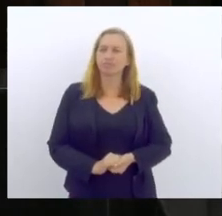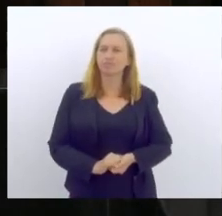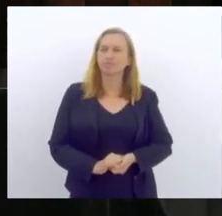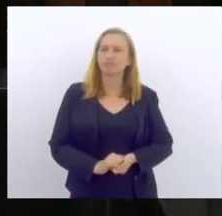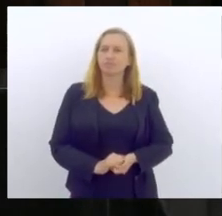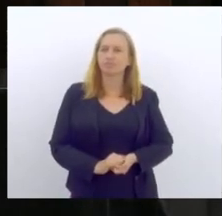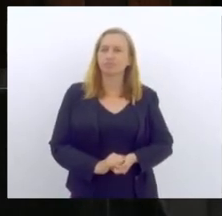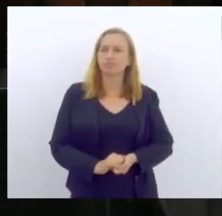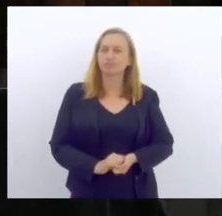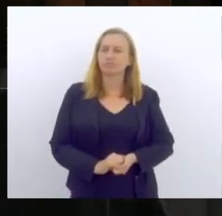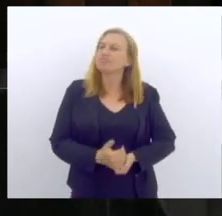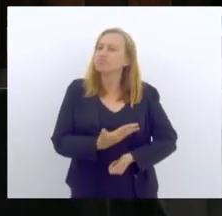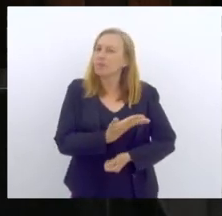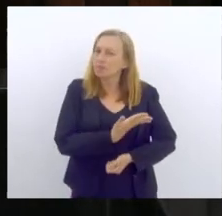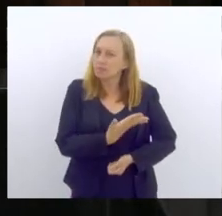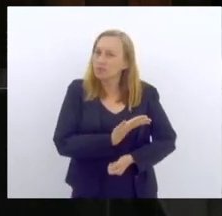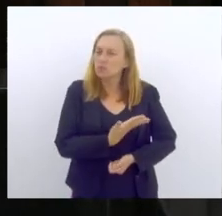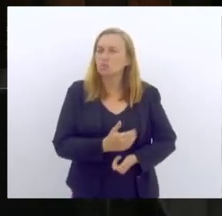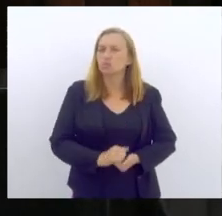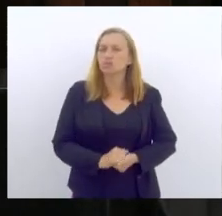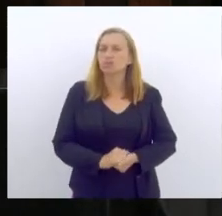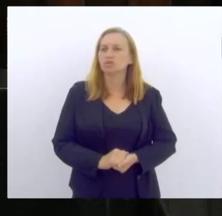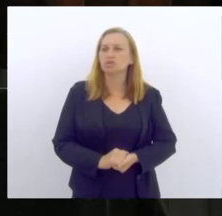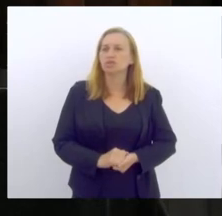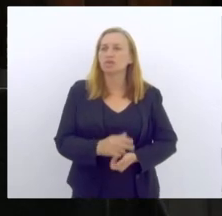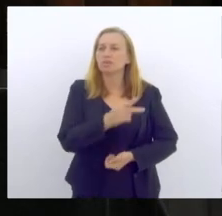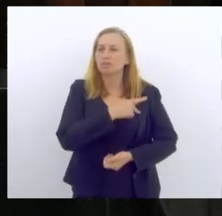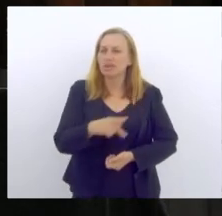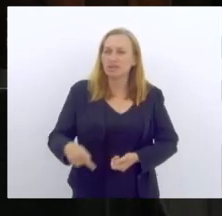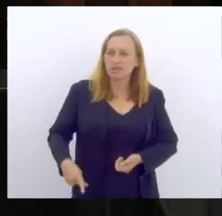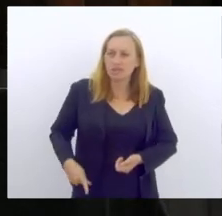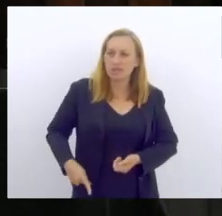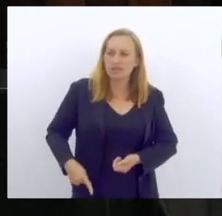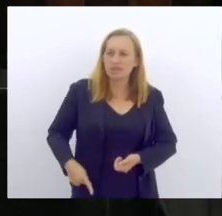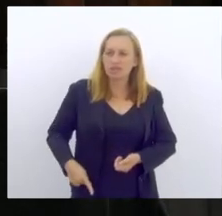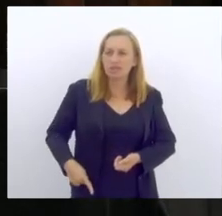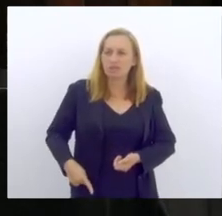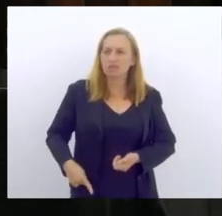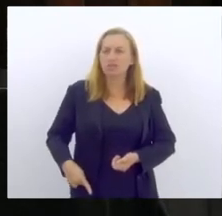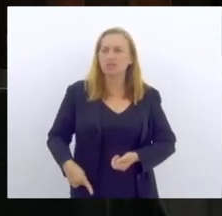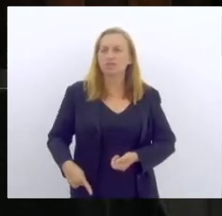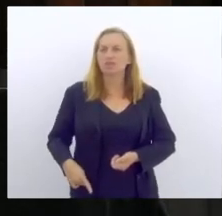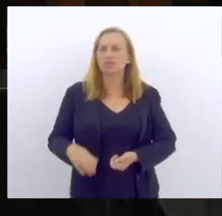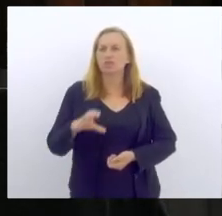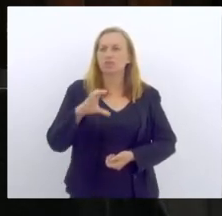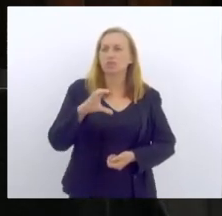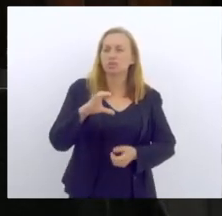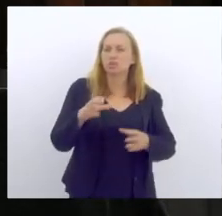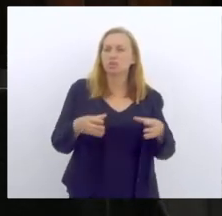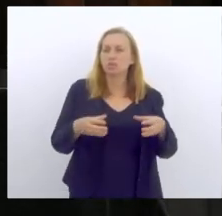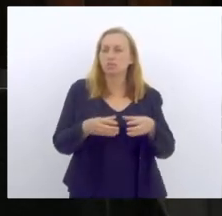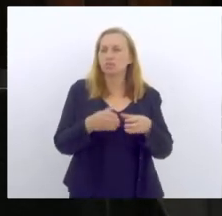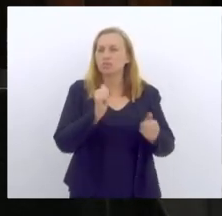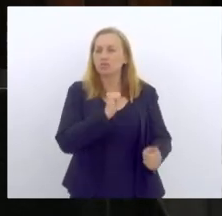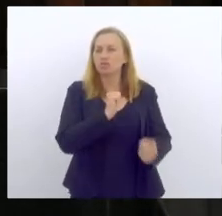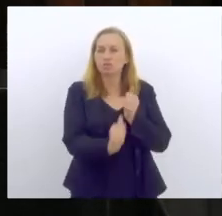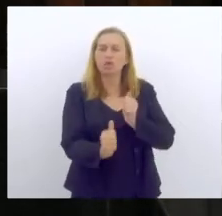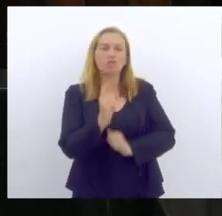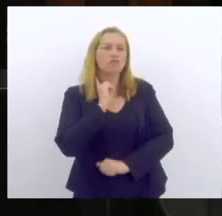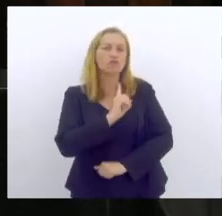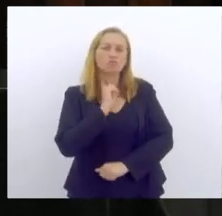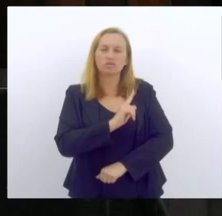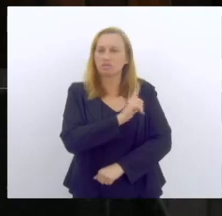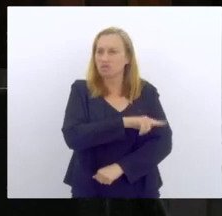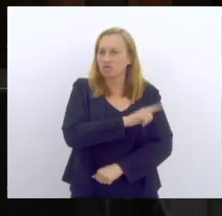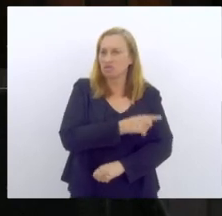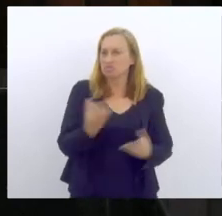meu querido amigo Presidente do Clube de Regatas do Flamengo que faz gestão exemplar